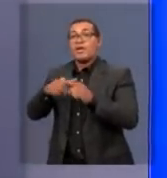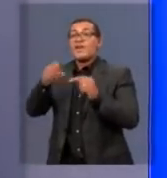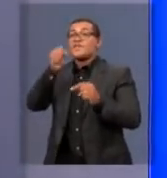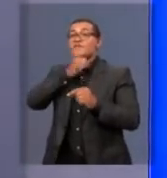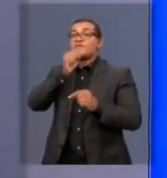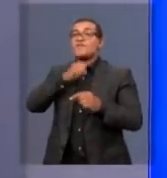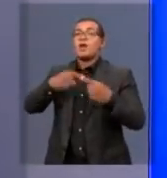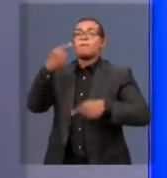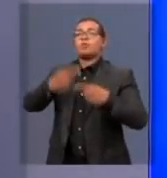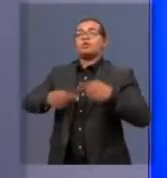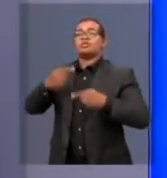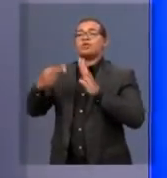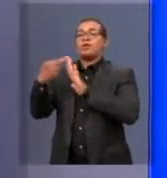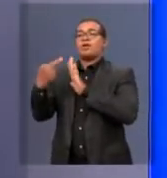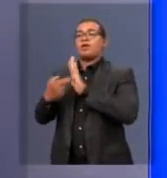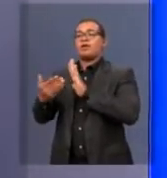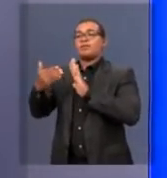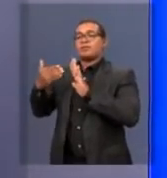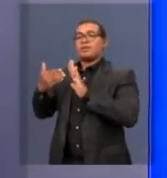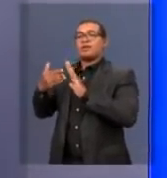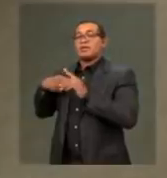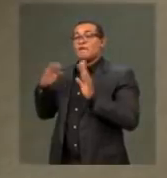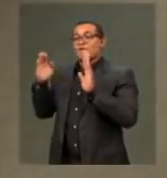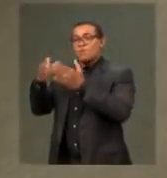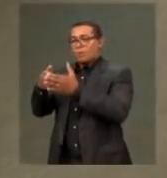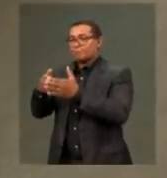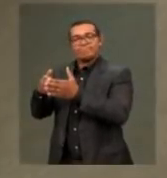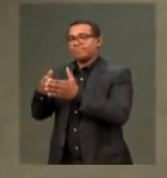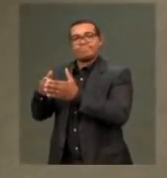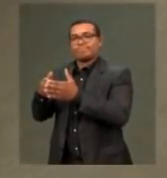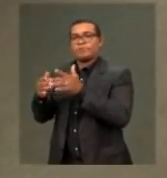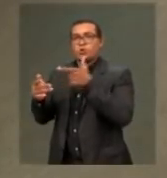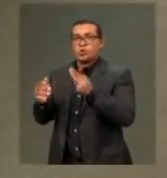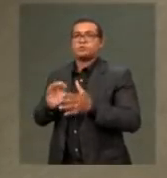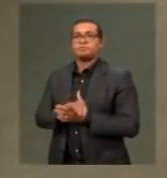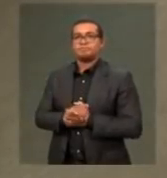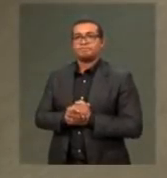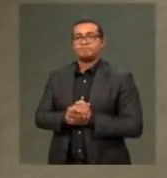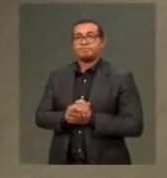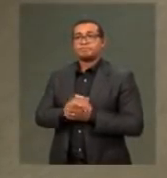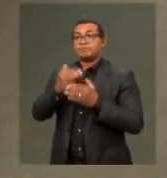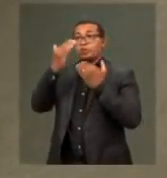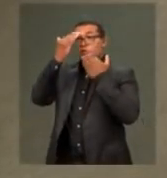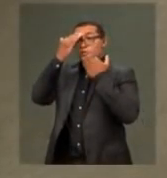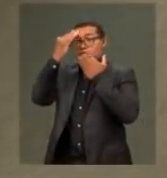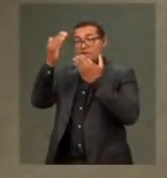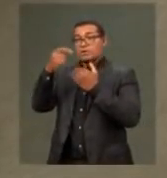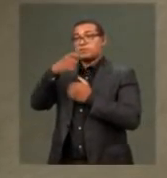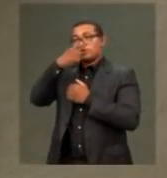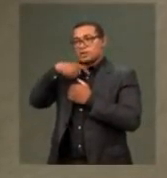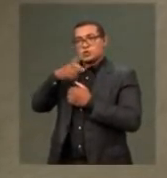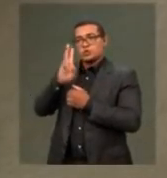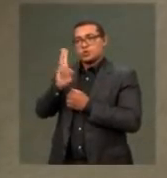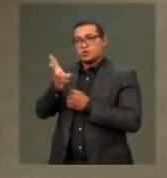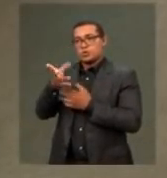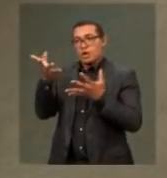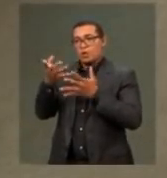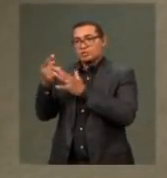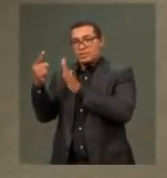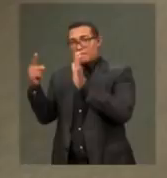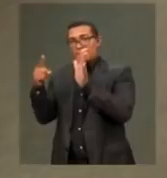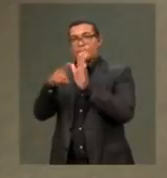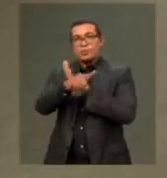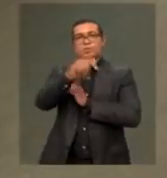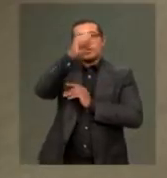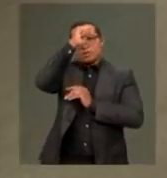treinamento e sem foco no objetivo público obrigado candidato o senhor continua com a palavra agora e agora sim à pergunta é para